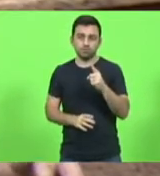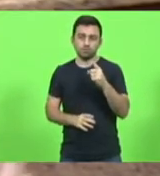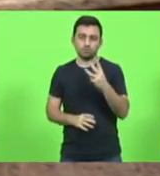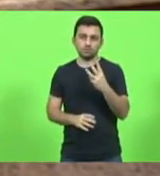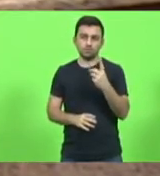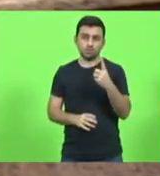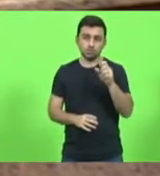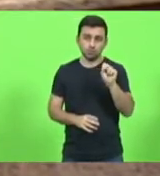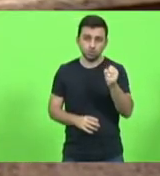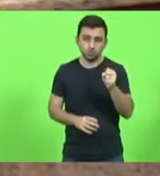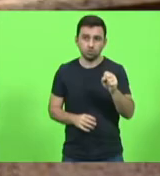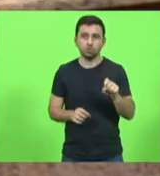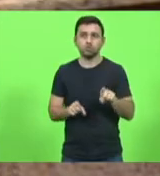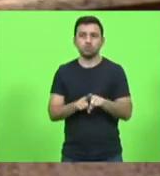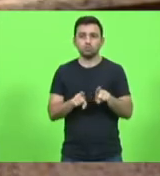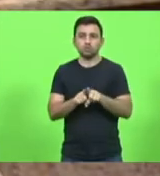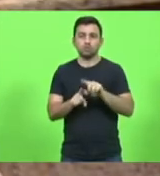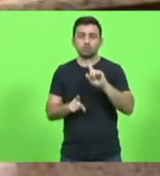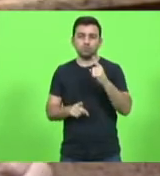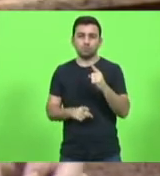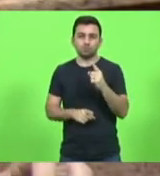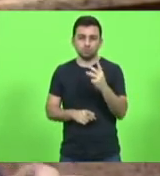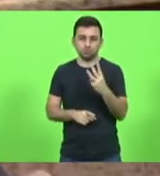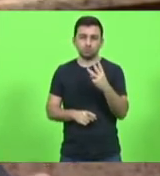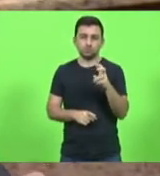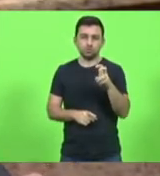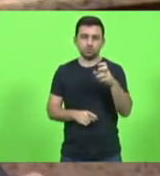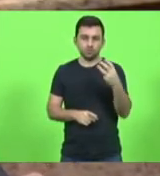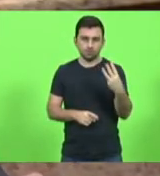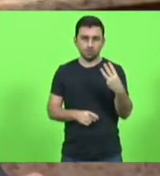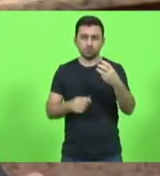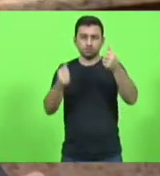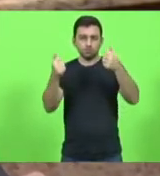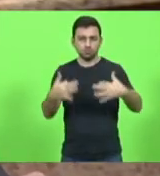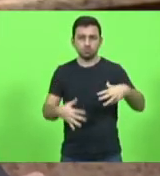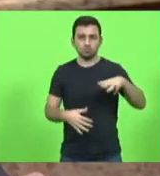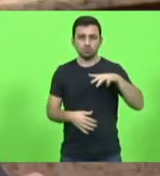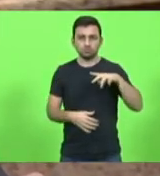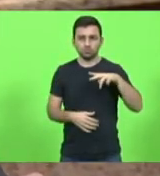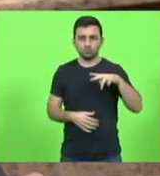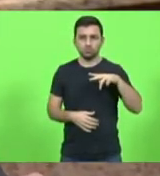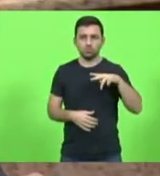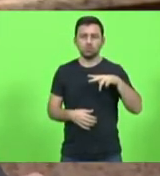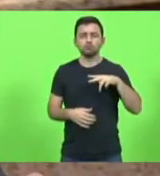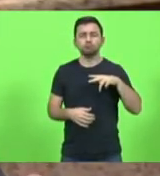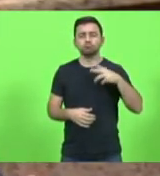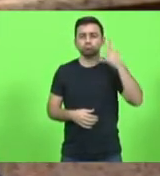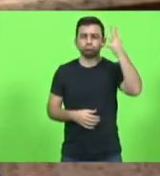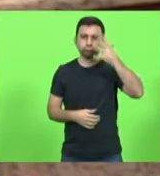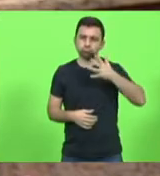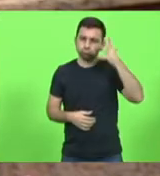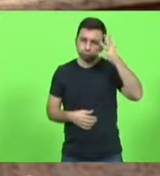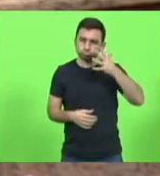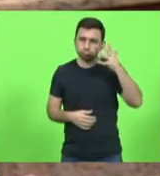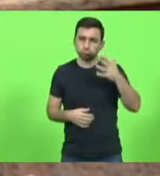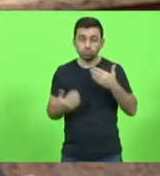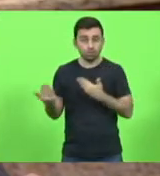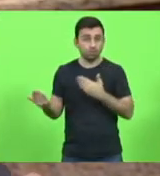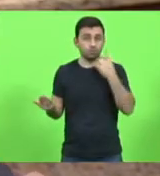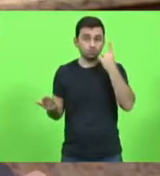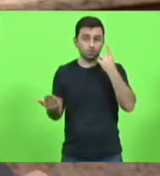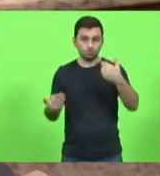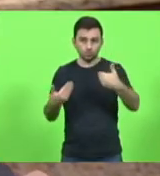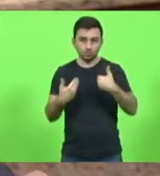e 1353, barra 2021. Explicações pessoais fizeram uso da palavra. Os senhores deputados, eu mesmo,